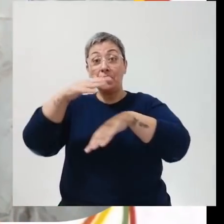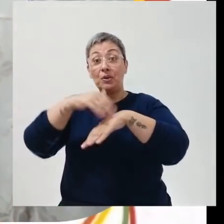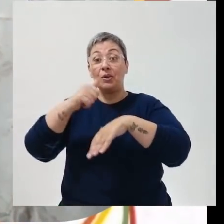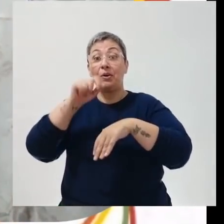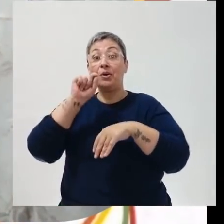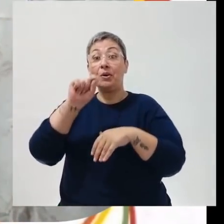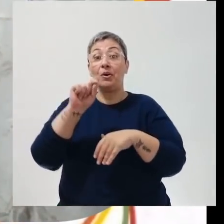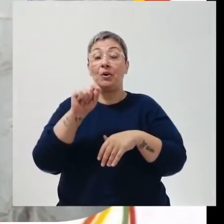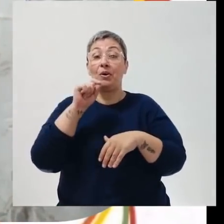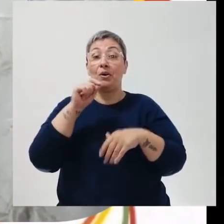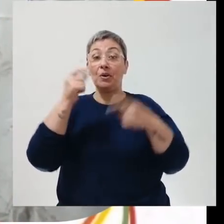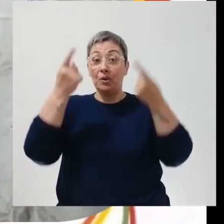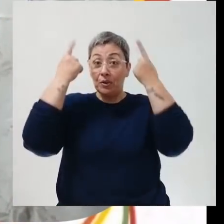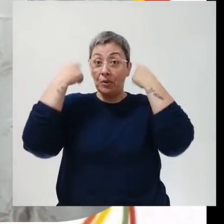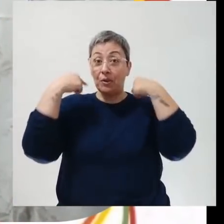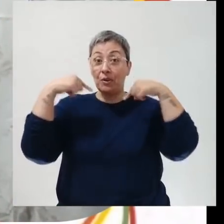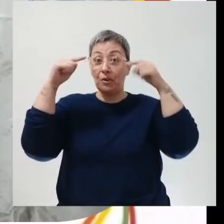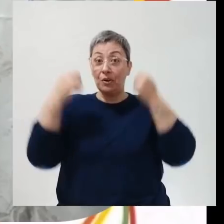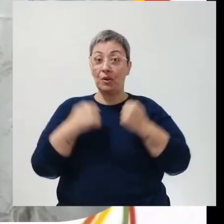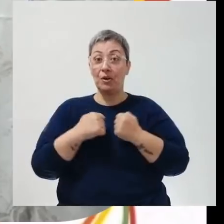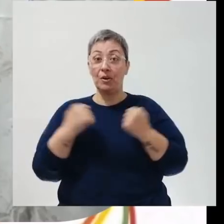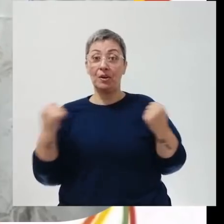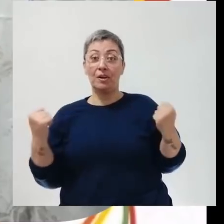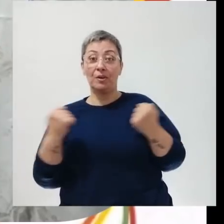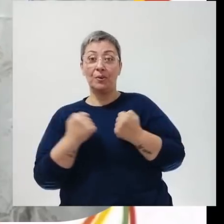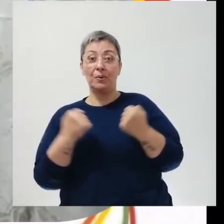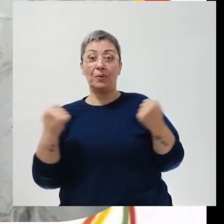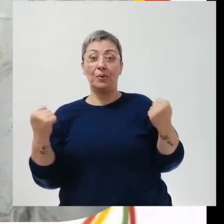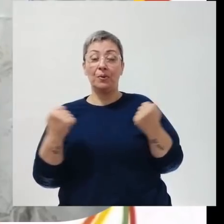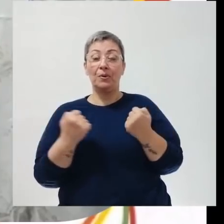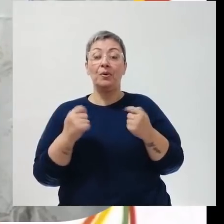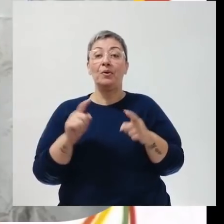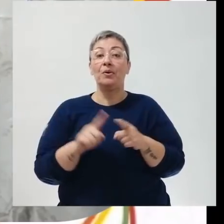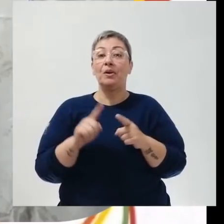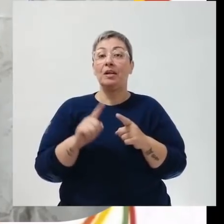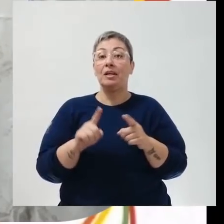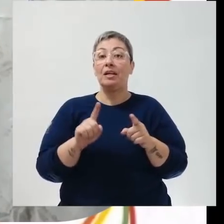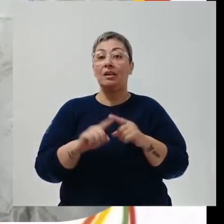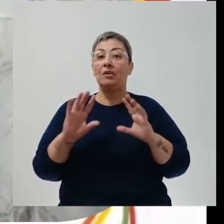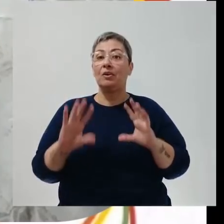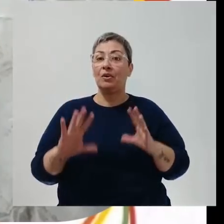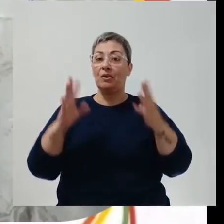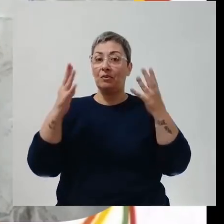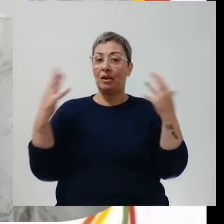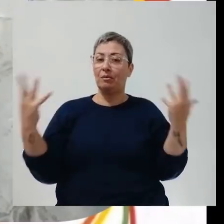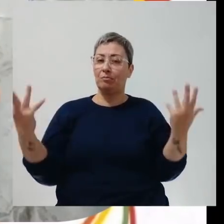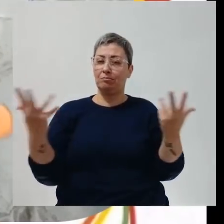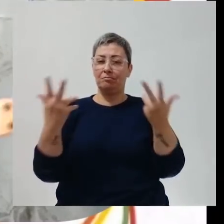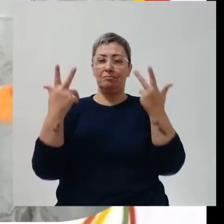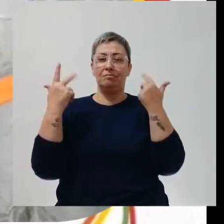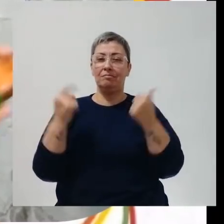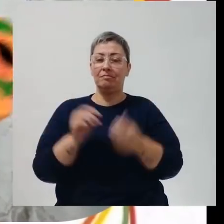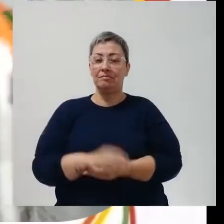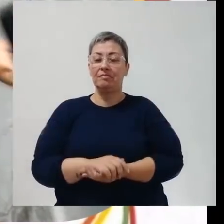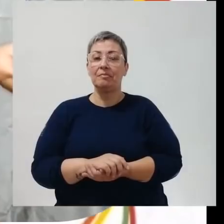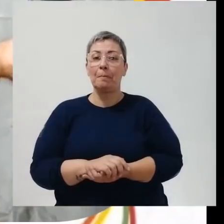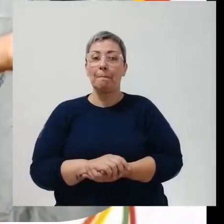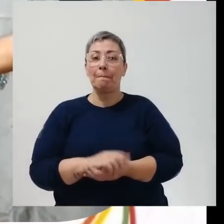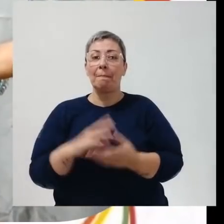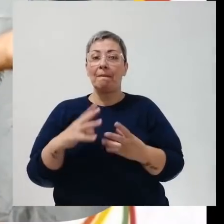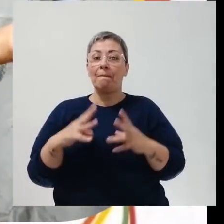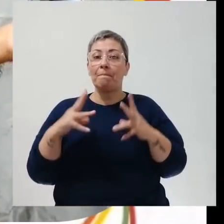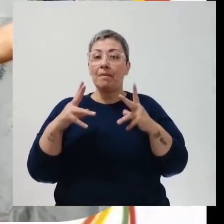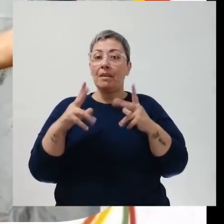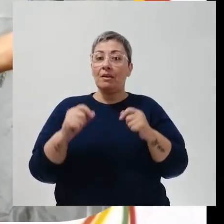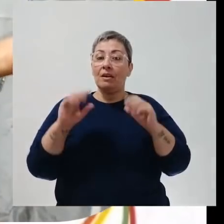chamar o carneiro sanfoneiro e a festa brilhantar.